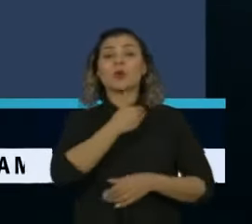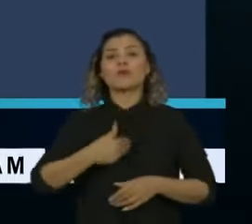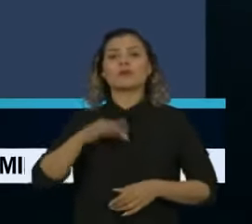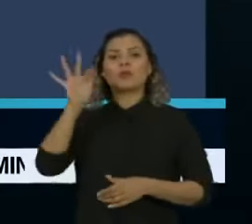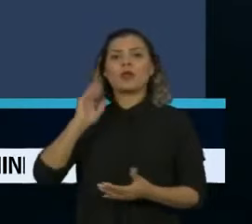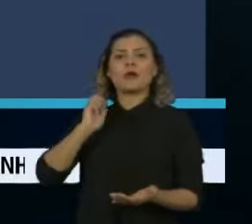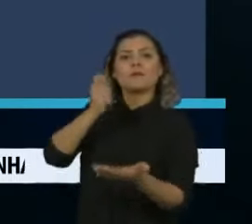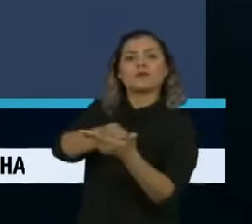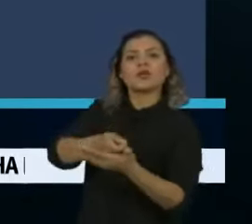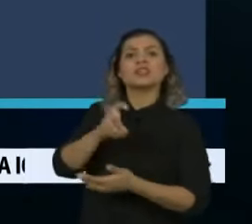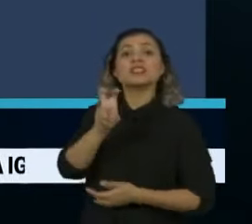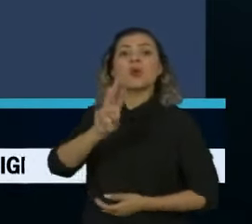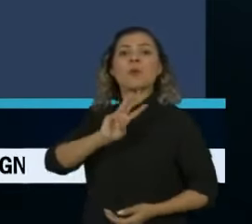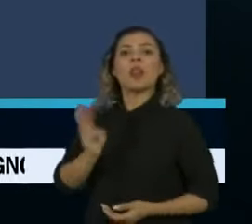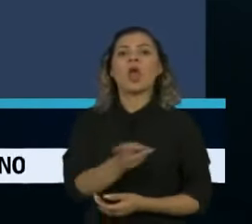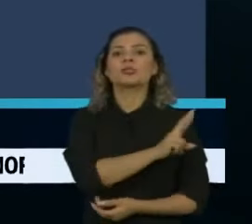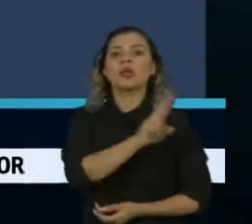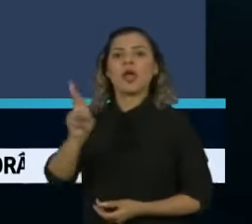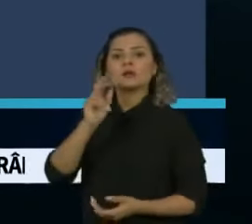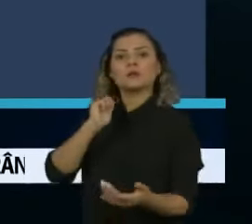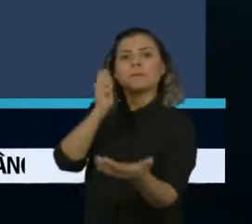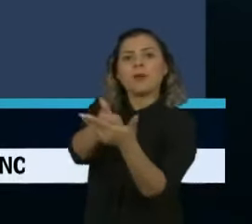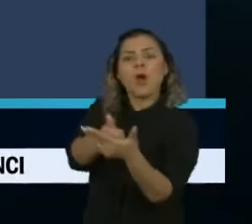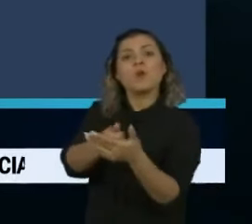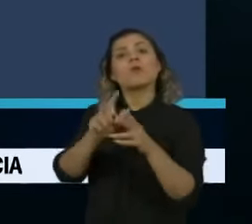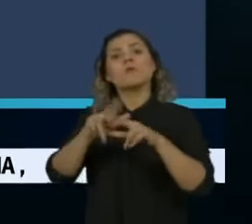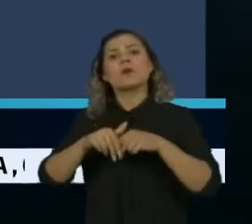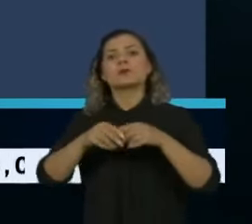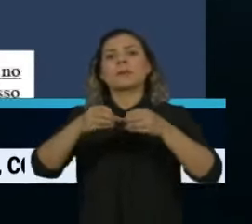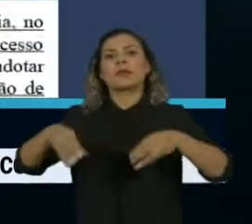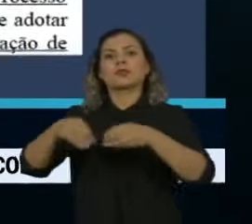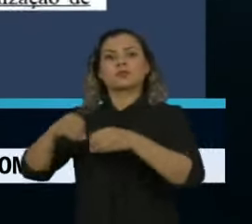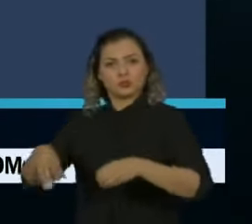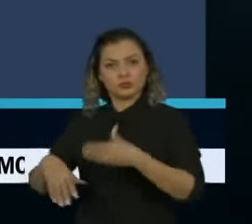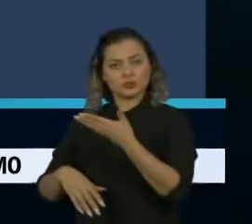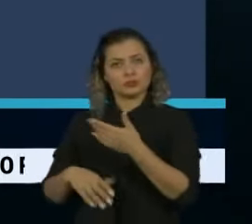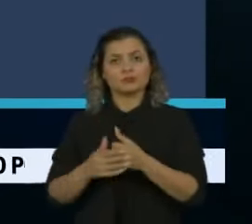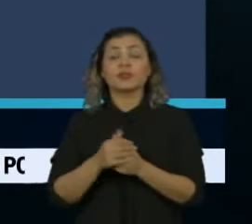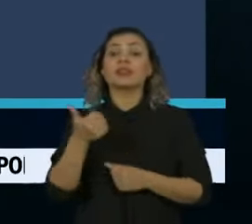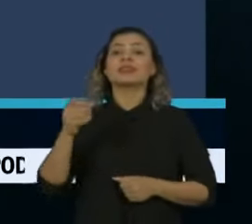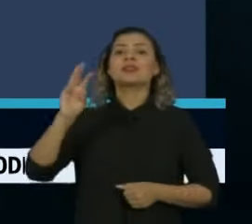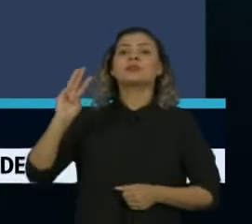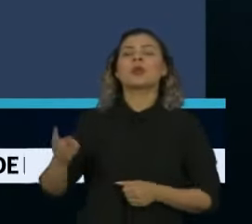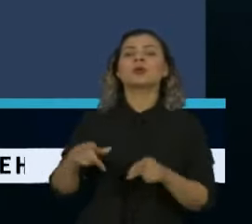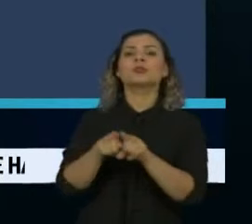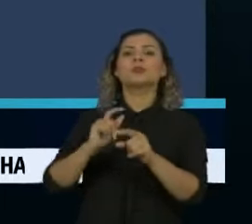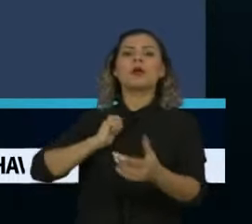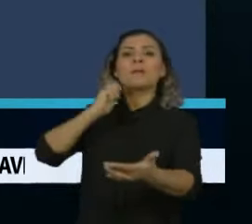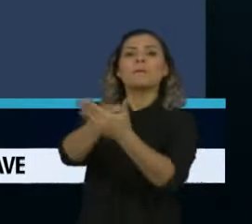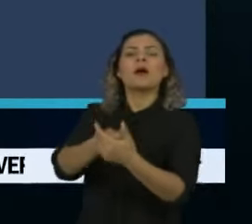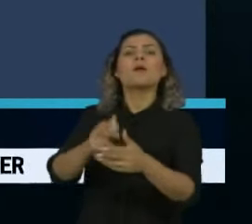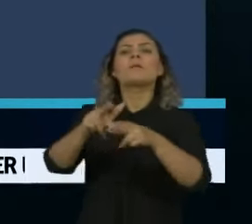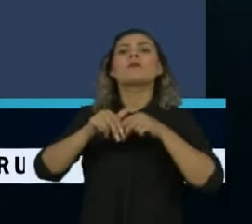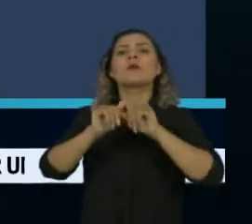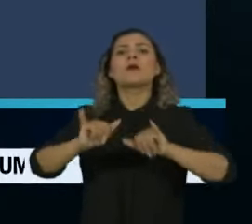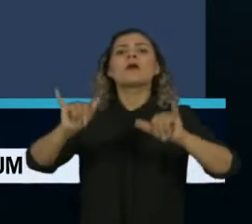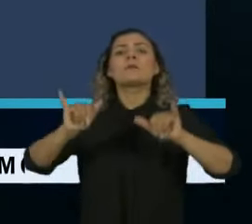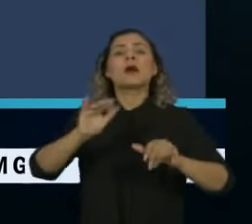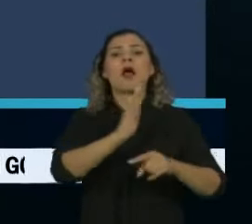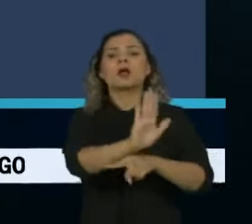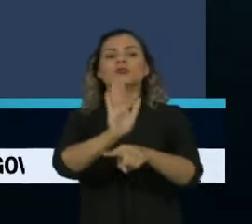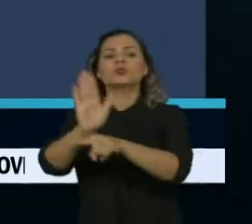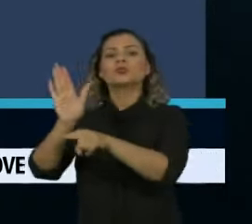5 milhões de reais por danos morais, coletivos ou sociais e mais 10 milhões que serão destinados a campanhas que